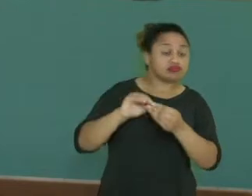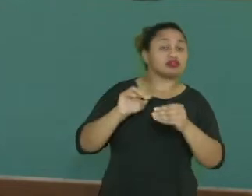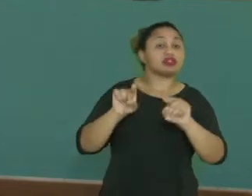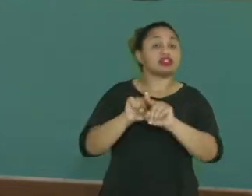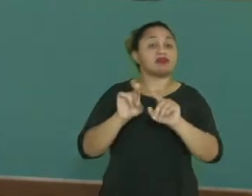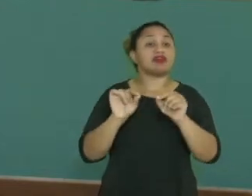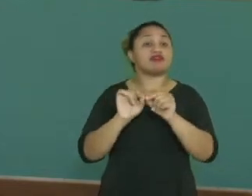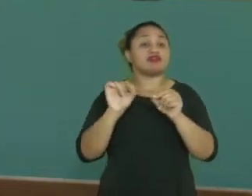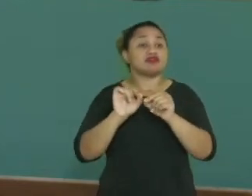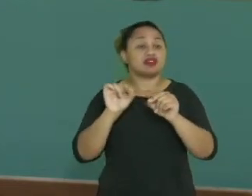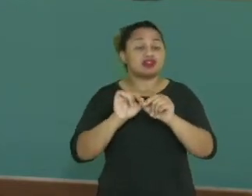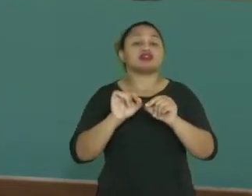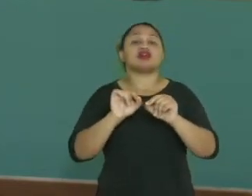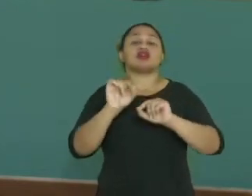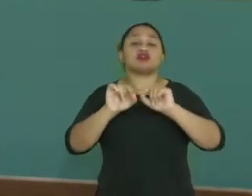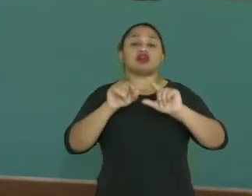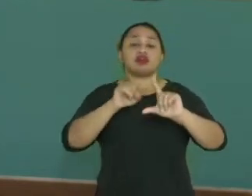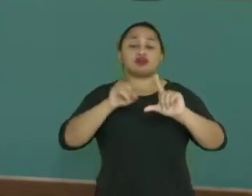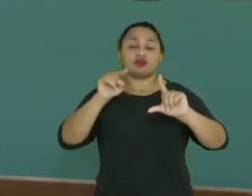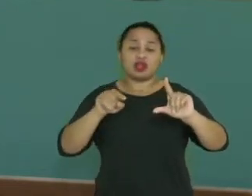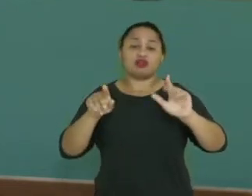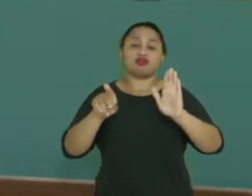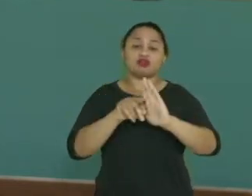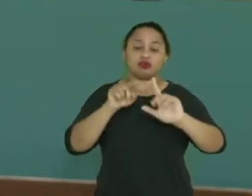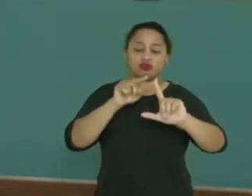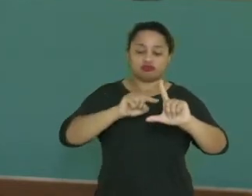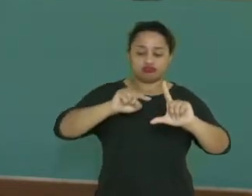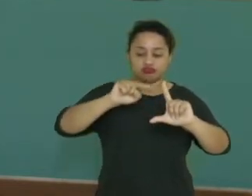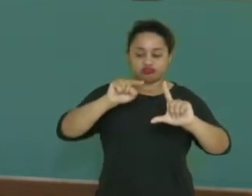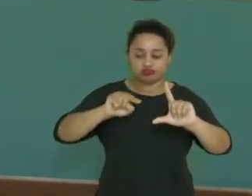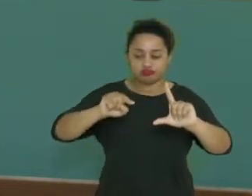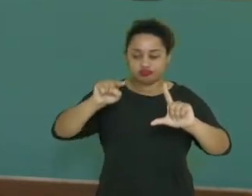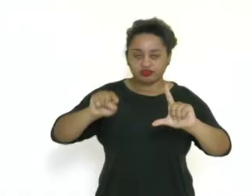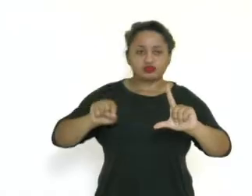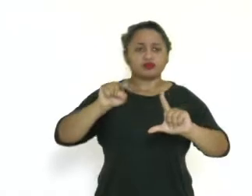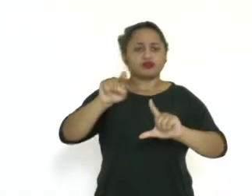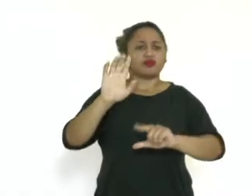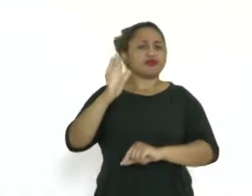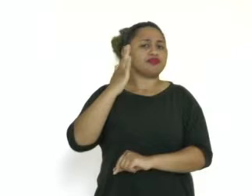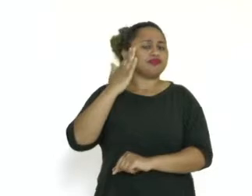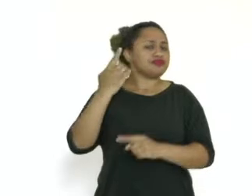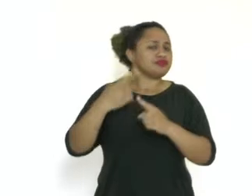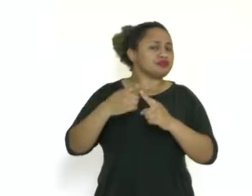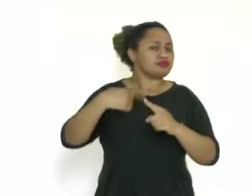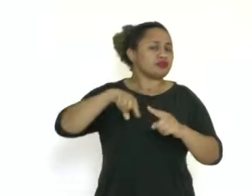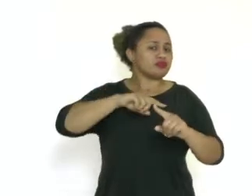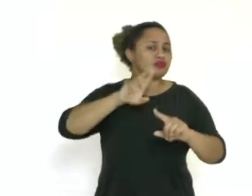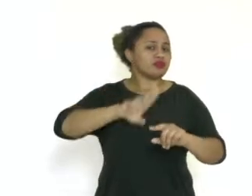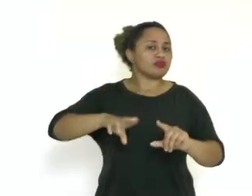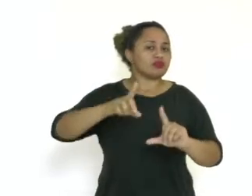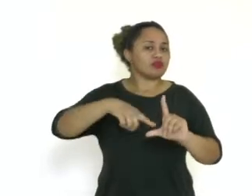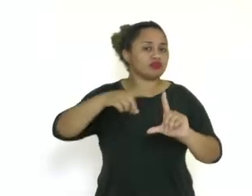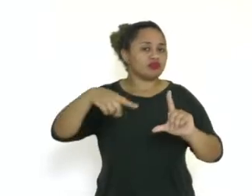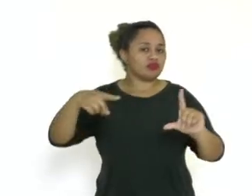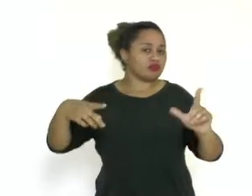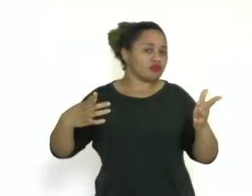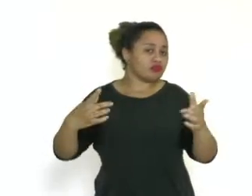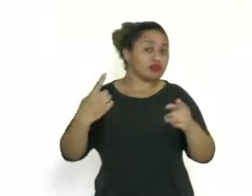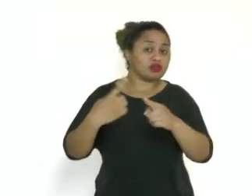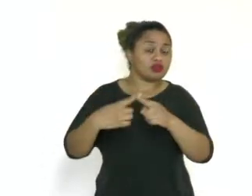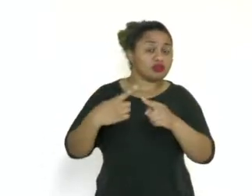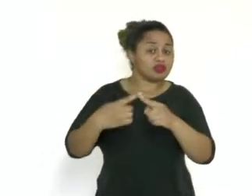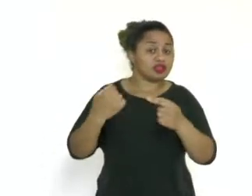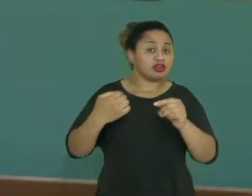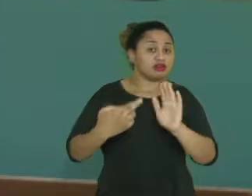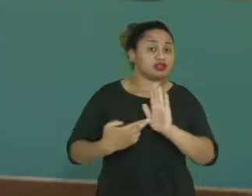mesmo, tá? Então, você, né, já sabe por que nós usamos gráficos? E para que representar